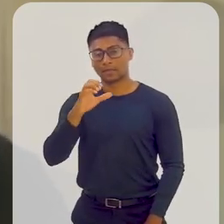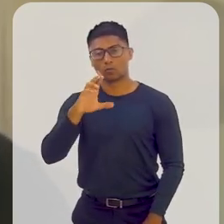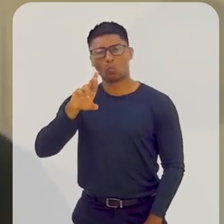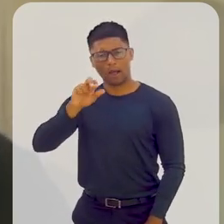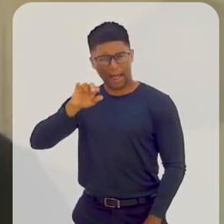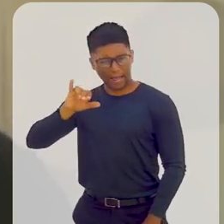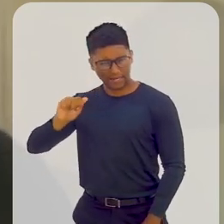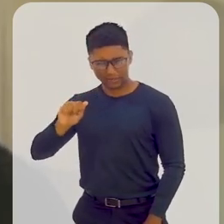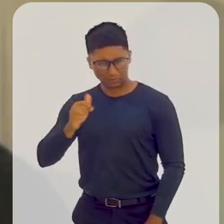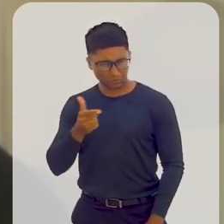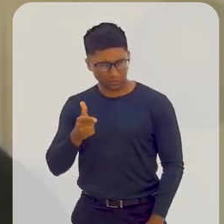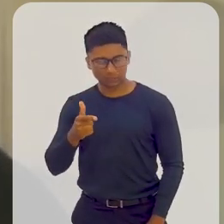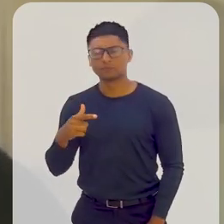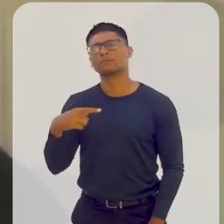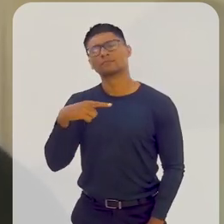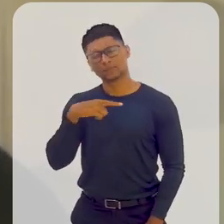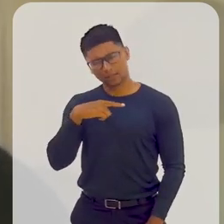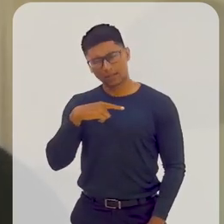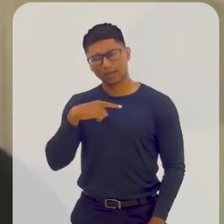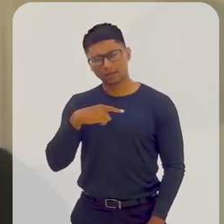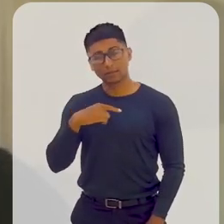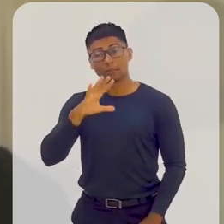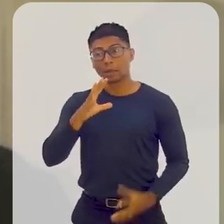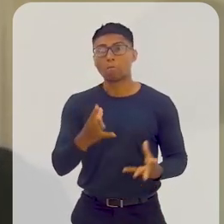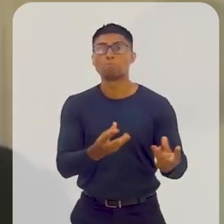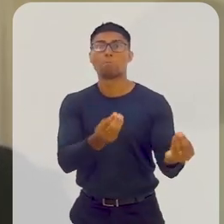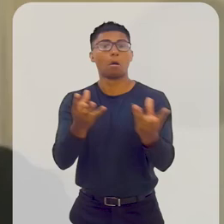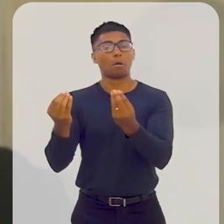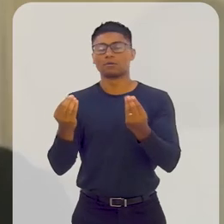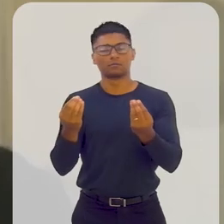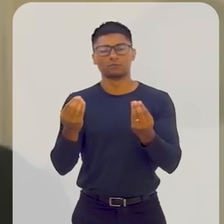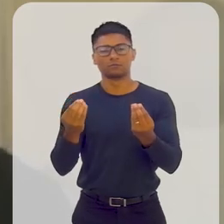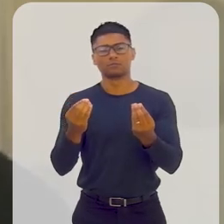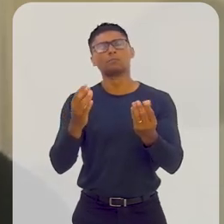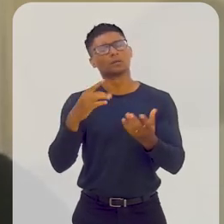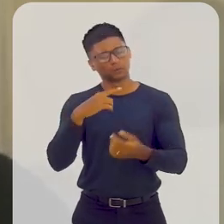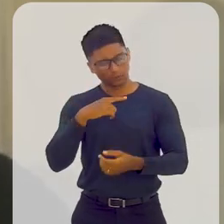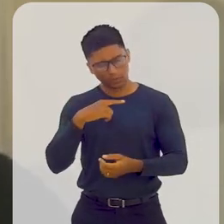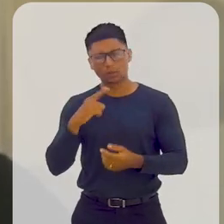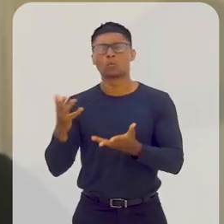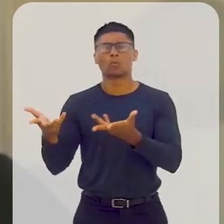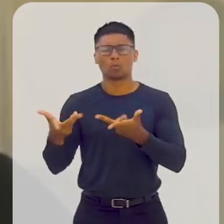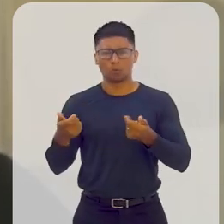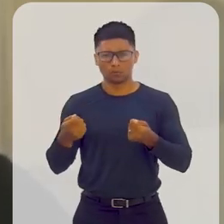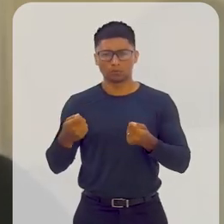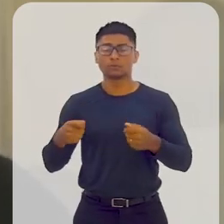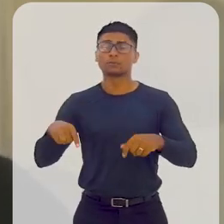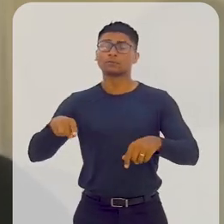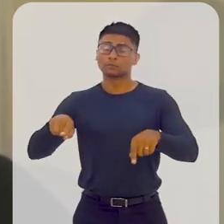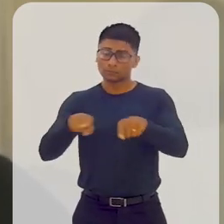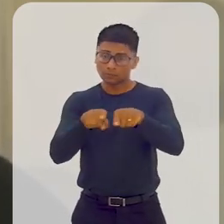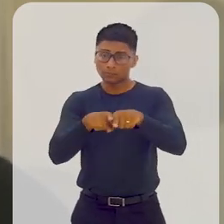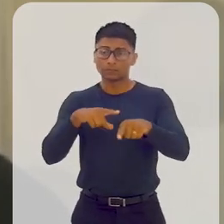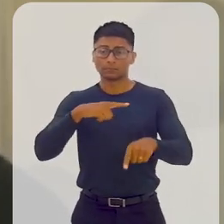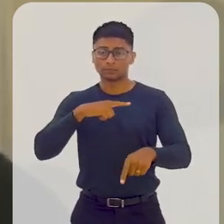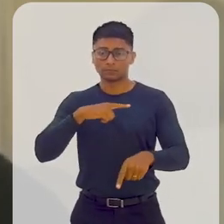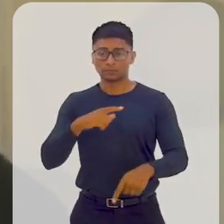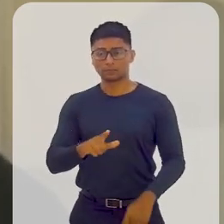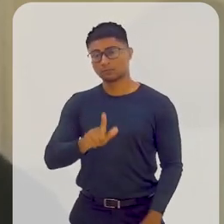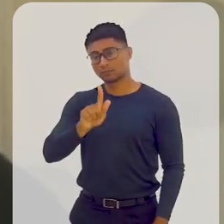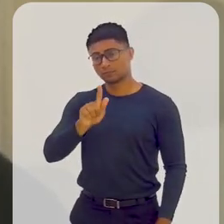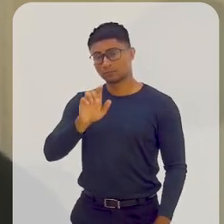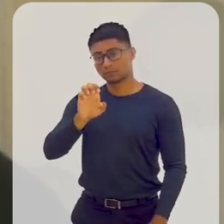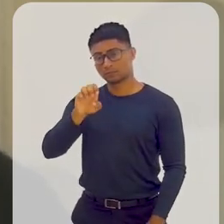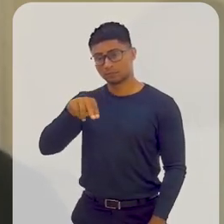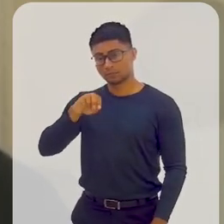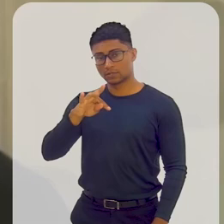pecuária. Nós temos pecuária. Nós não temos quantidade, mas temos qualidade. Temos qualidade. Temos genética,